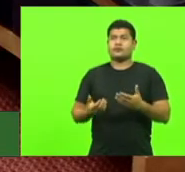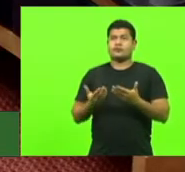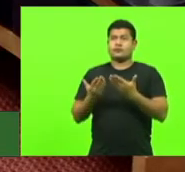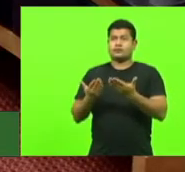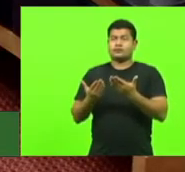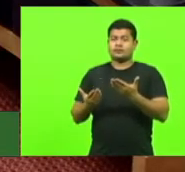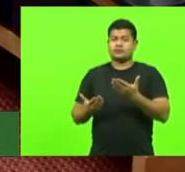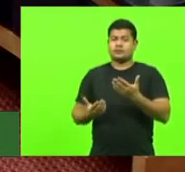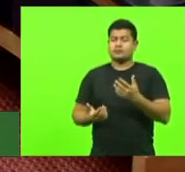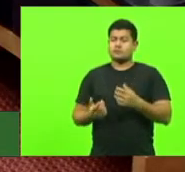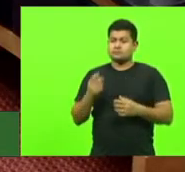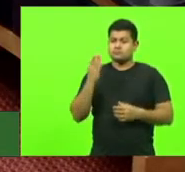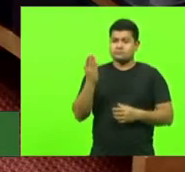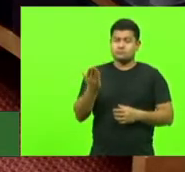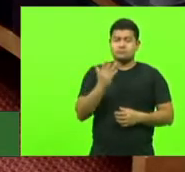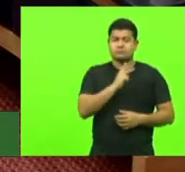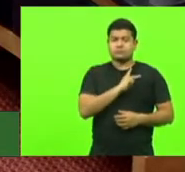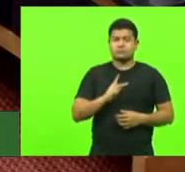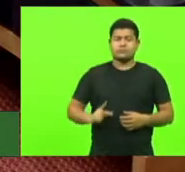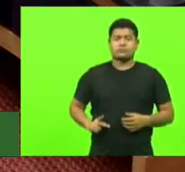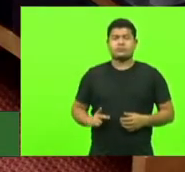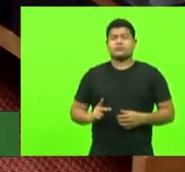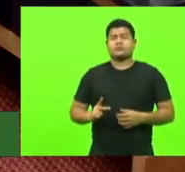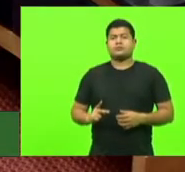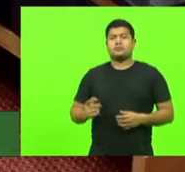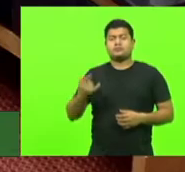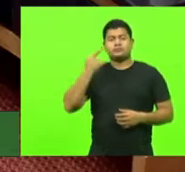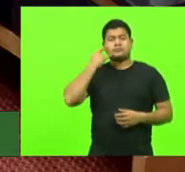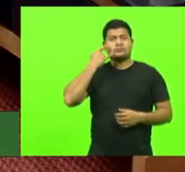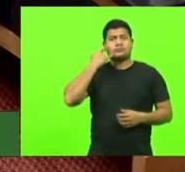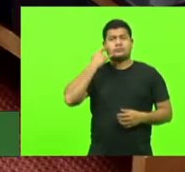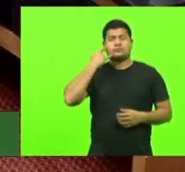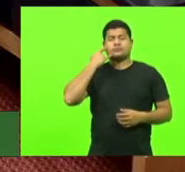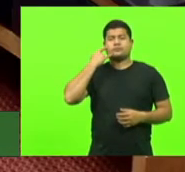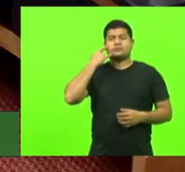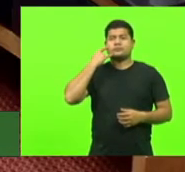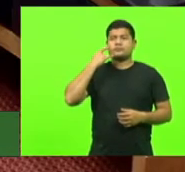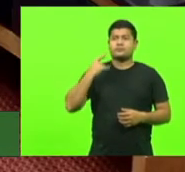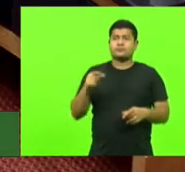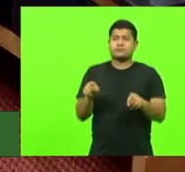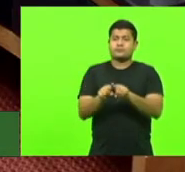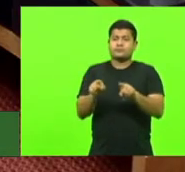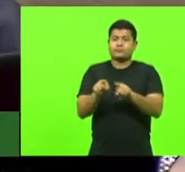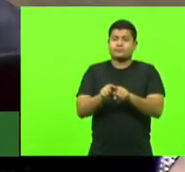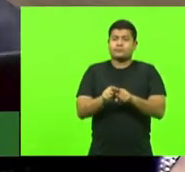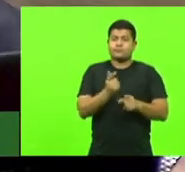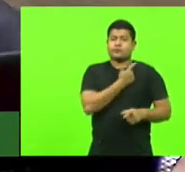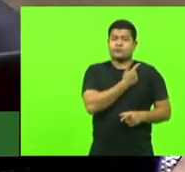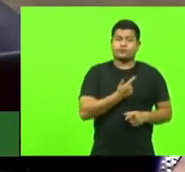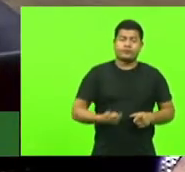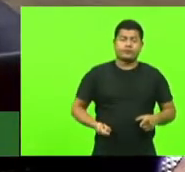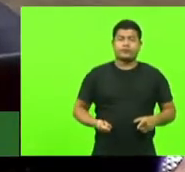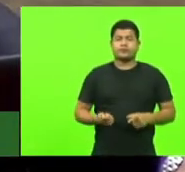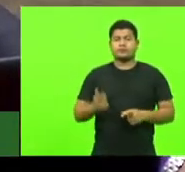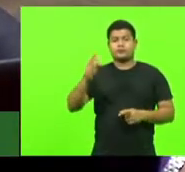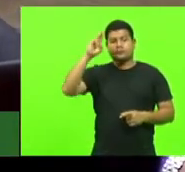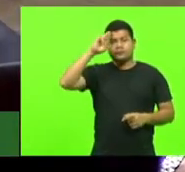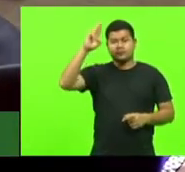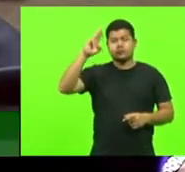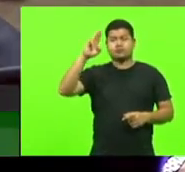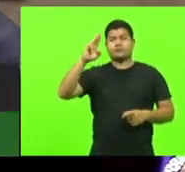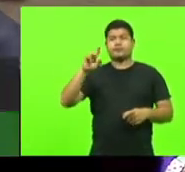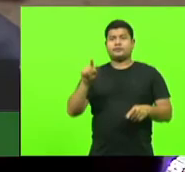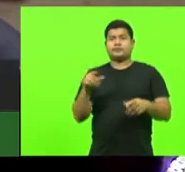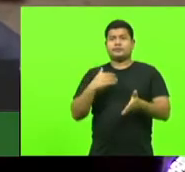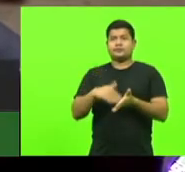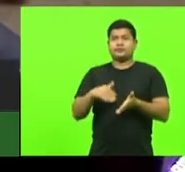O presidente da casa, o deputado Mauro, o governador, seus secretários, demais deputados,